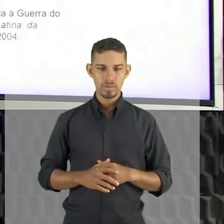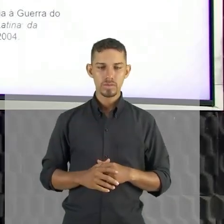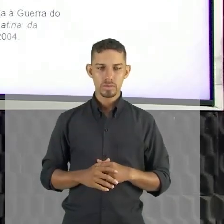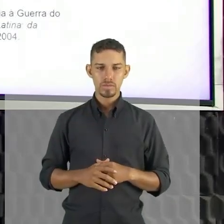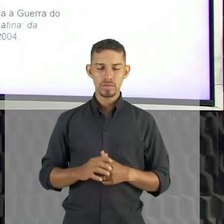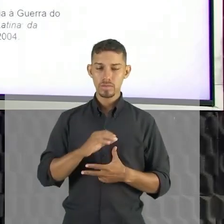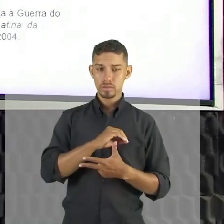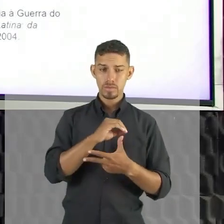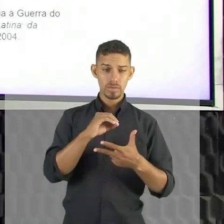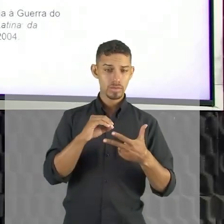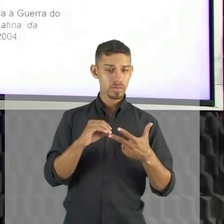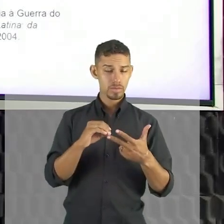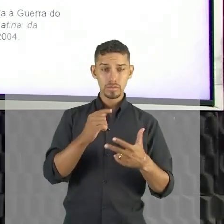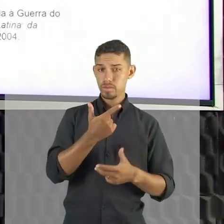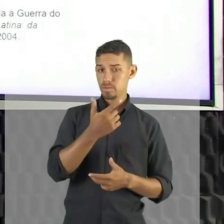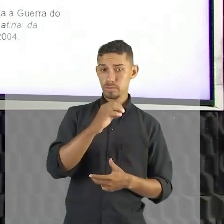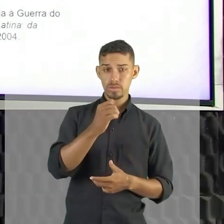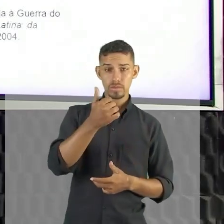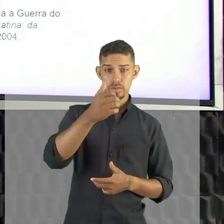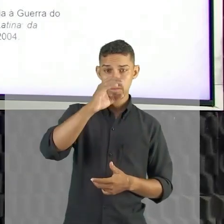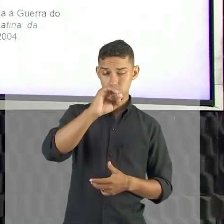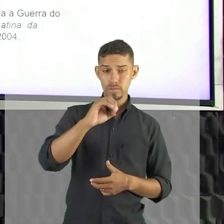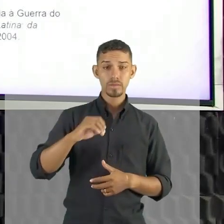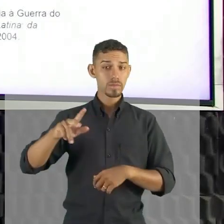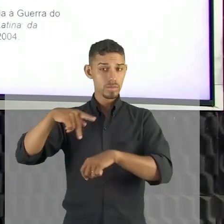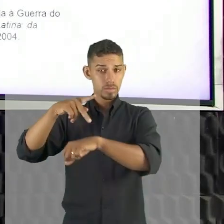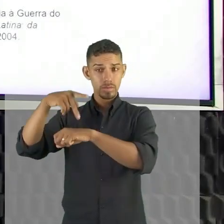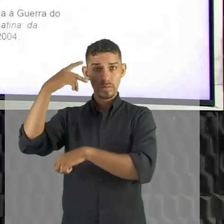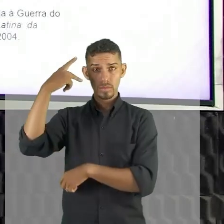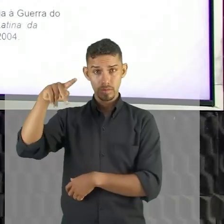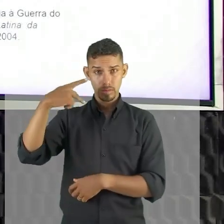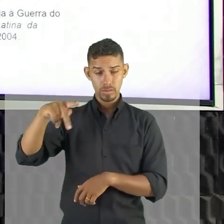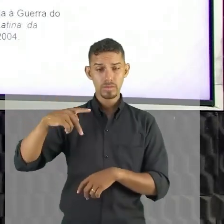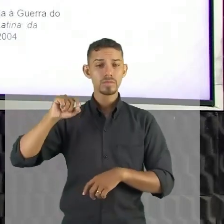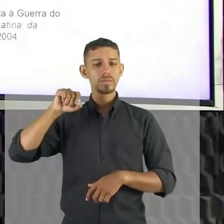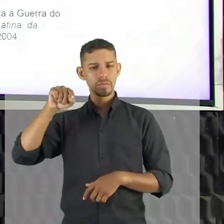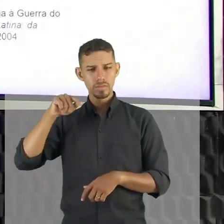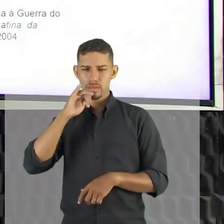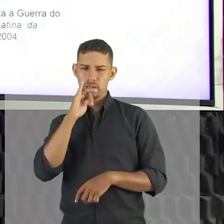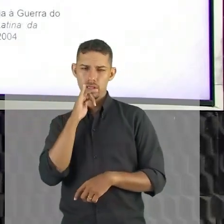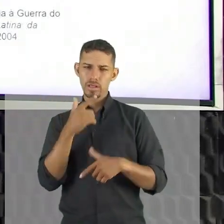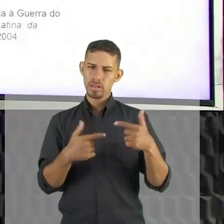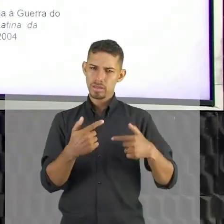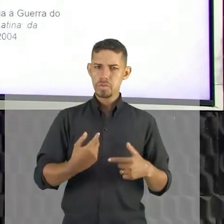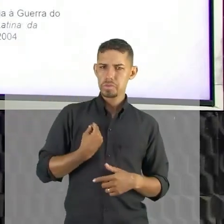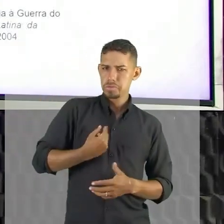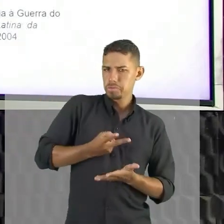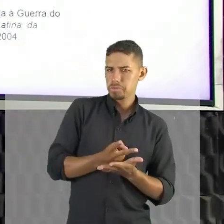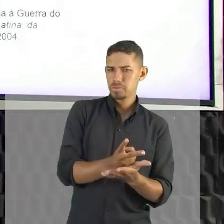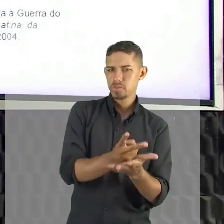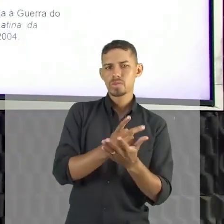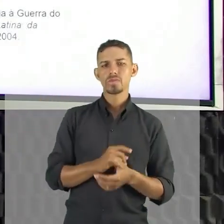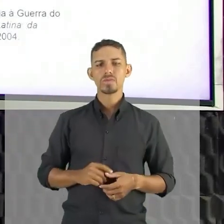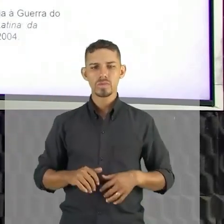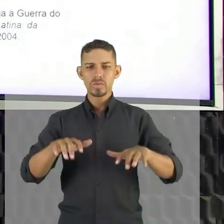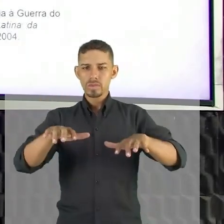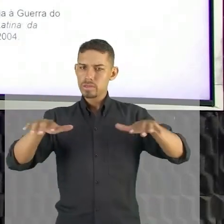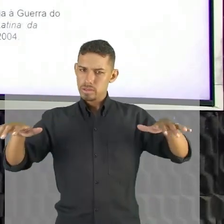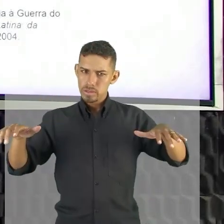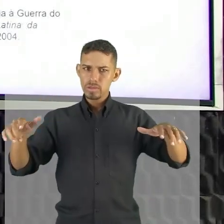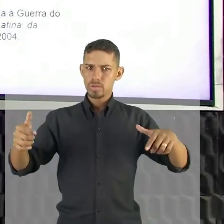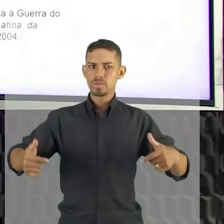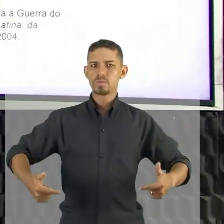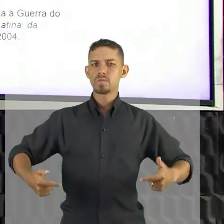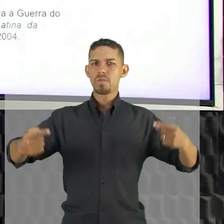Para o Paraguai, portanto, essa foi uma guerra pela sobrevivência. De todo modo, uma guerra contra dois gigantes está fadada a ser